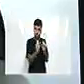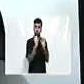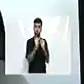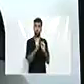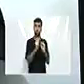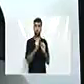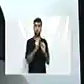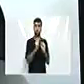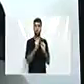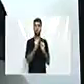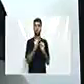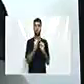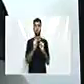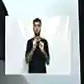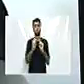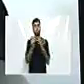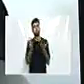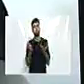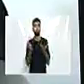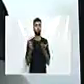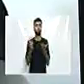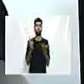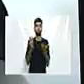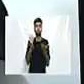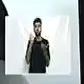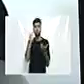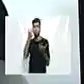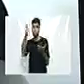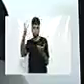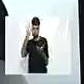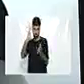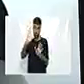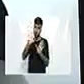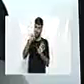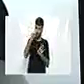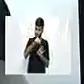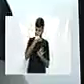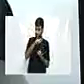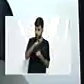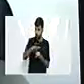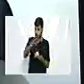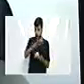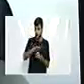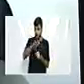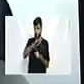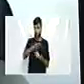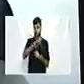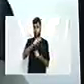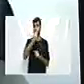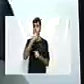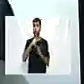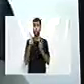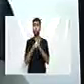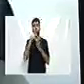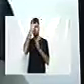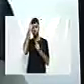de forma assim não question nos outros bairros mas lá na nosso bairro os próprios moradores brigam um com